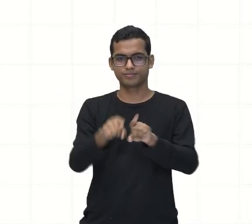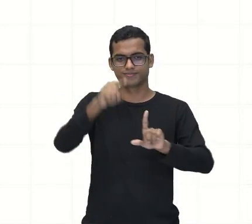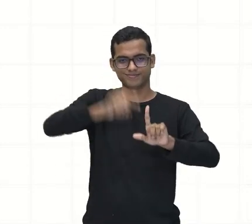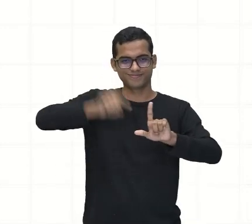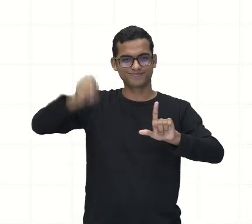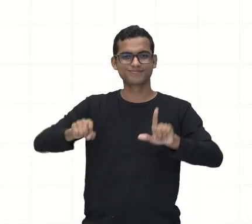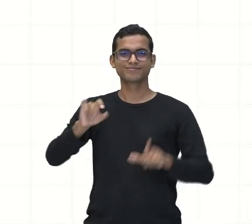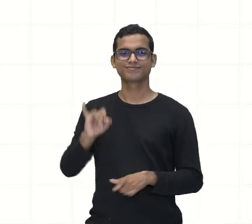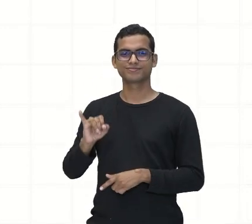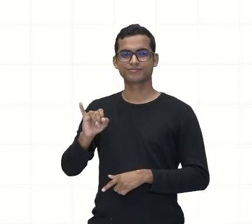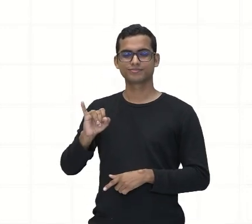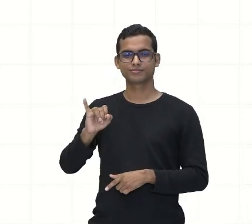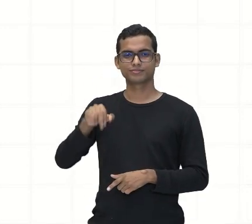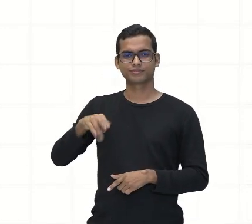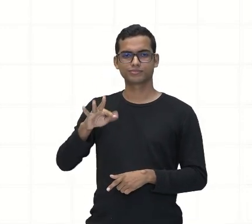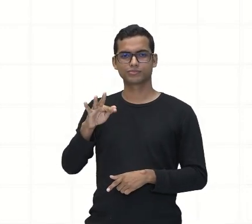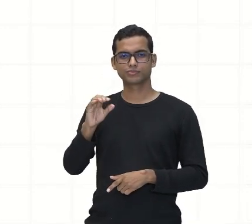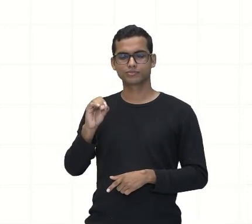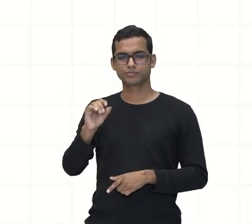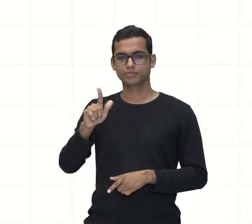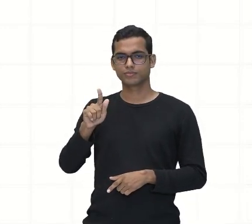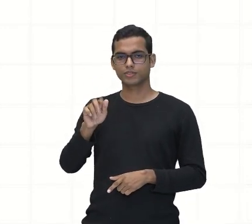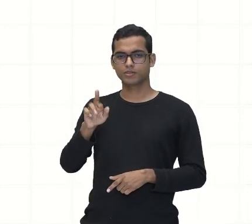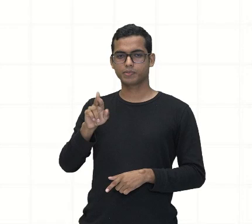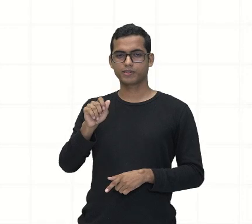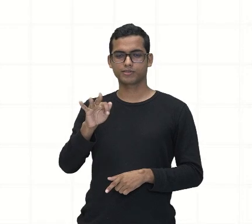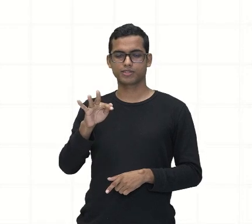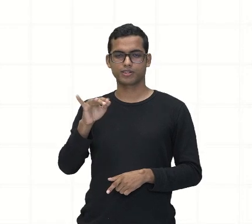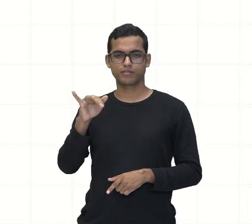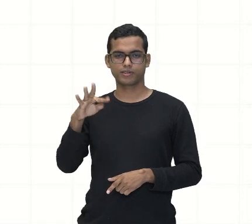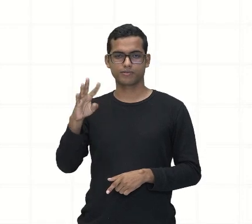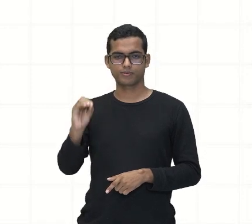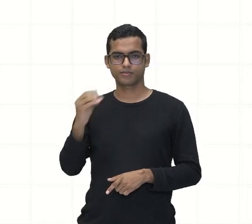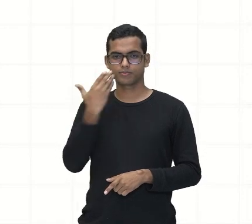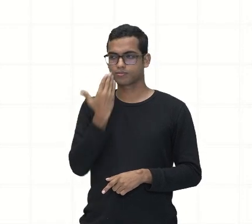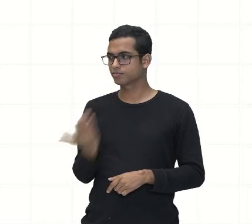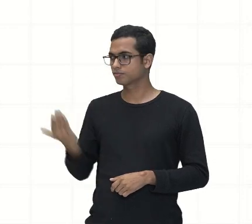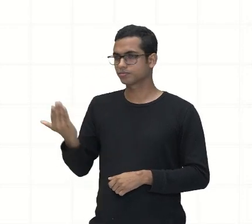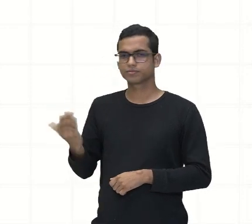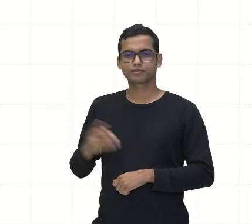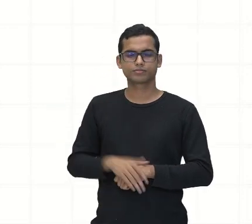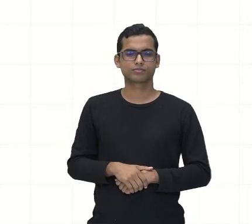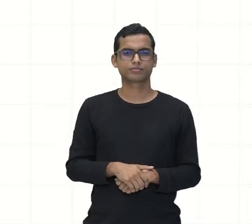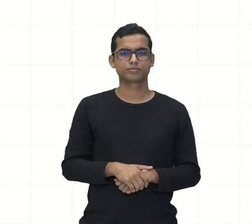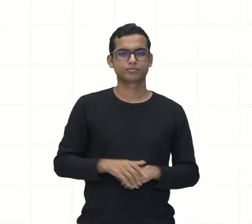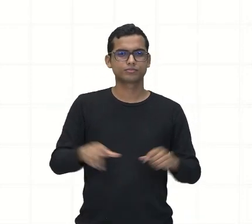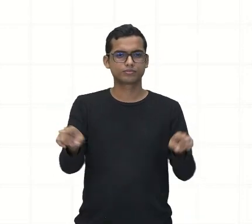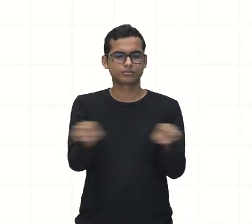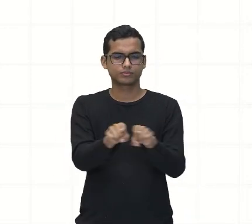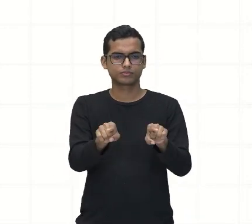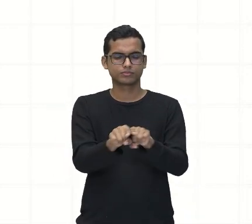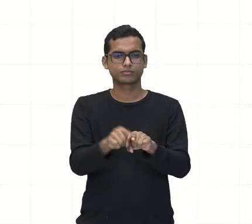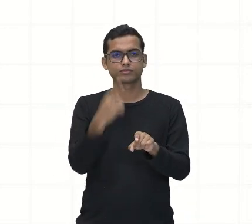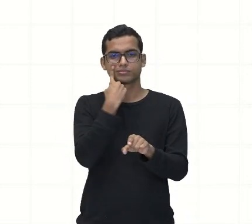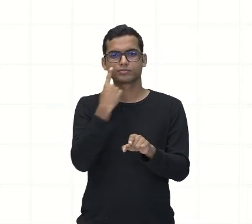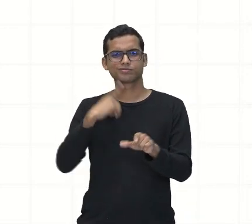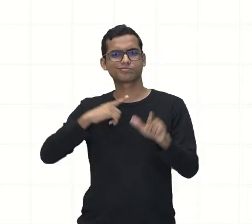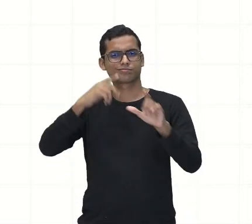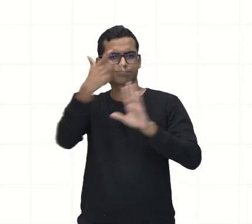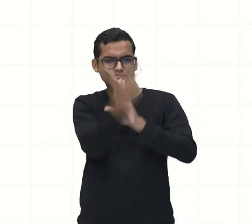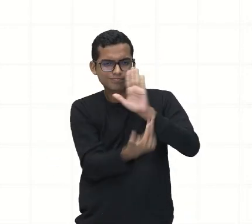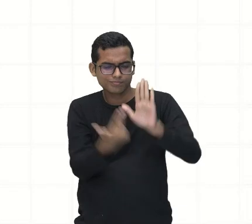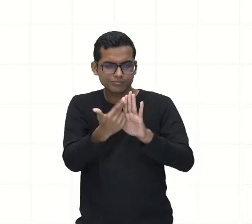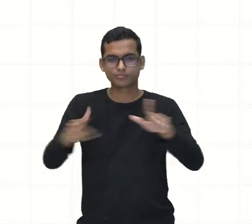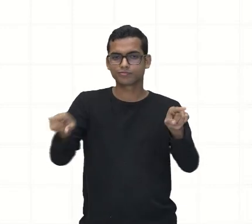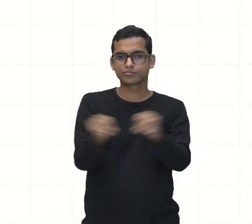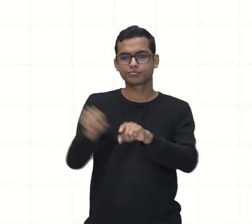são os infográficos. Eles são uma mistura de texto com imagem, desenhos, outros elementos visuais,